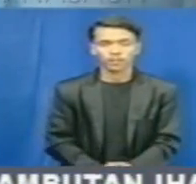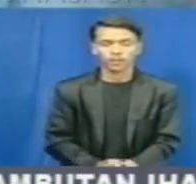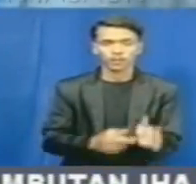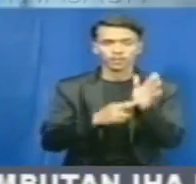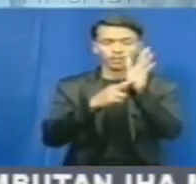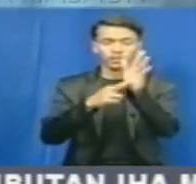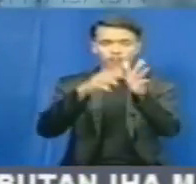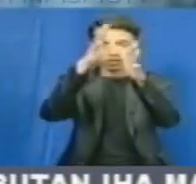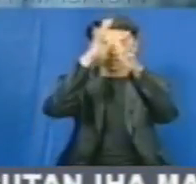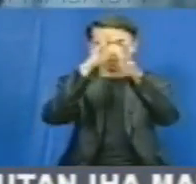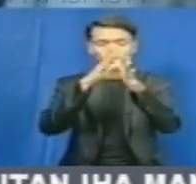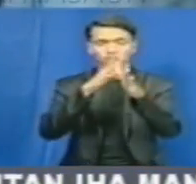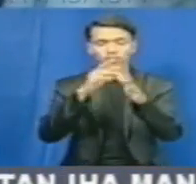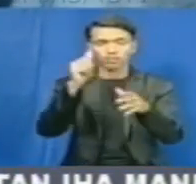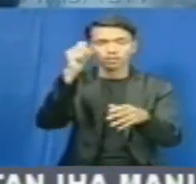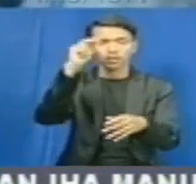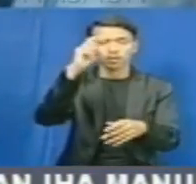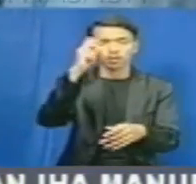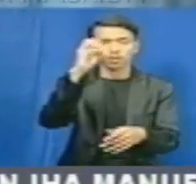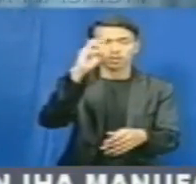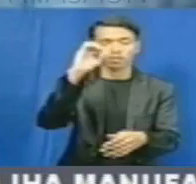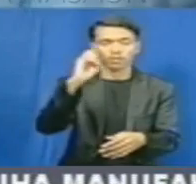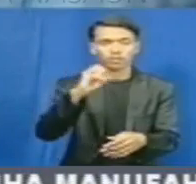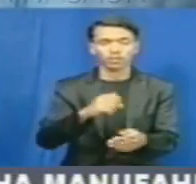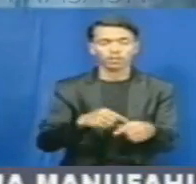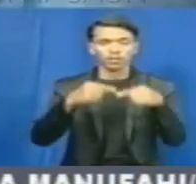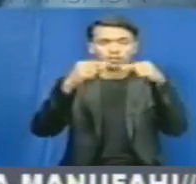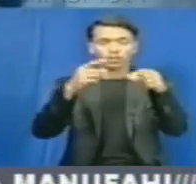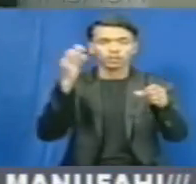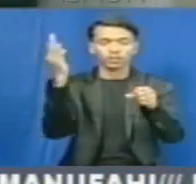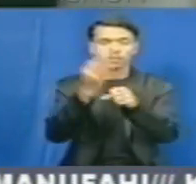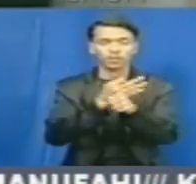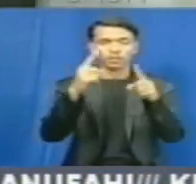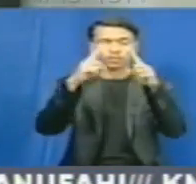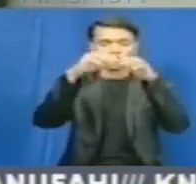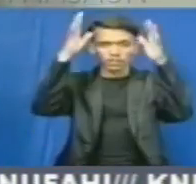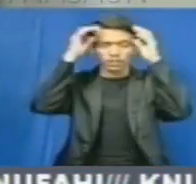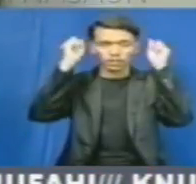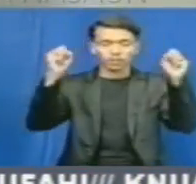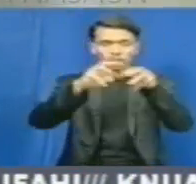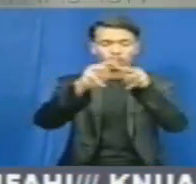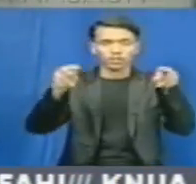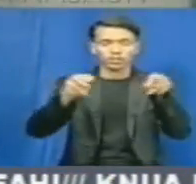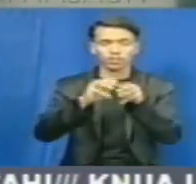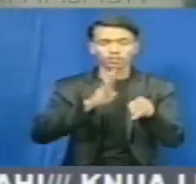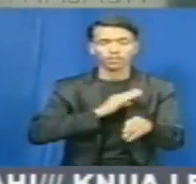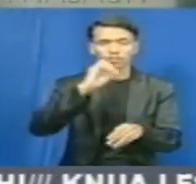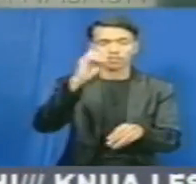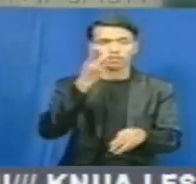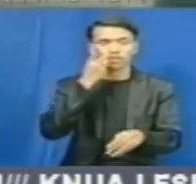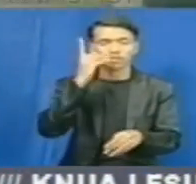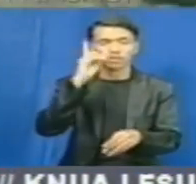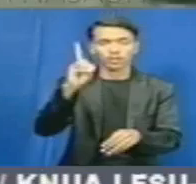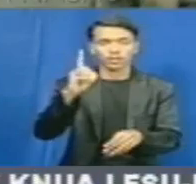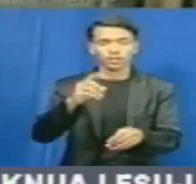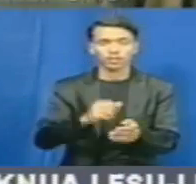Representa liana ino nuale sululi Antonio Suarez Afuen hato documentos pedido ba presidente autoridade municipi Bobonaru. Declara razão